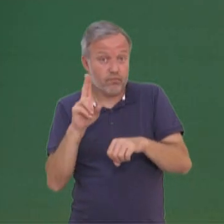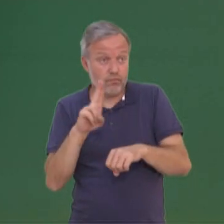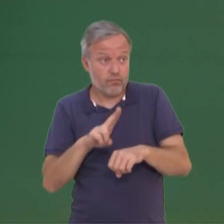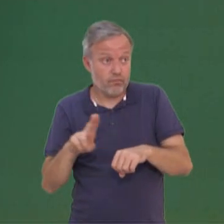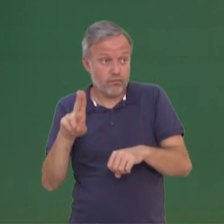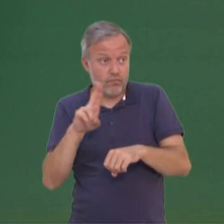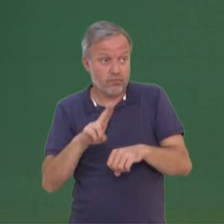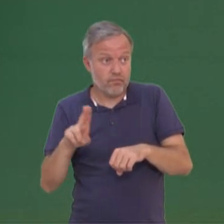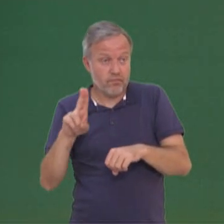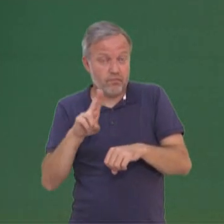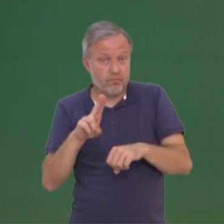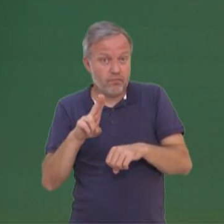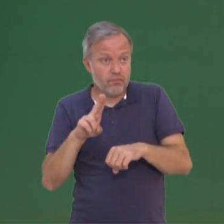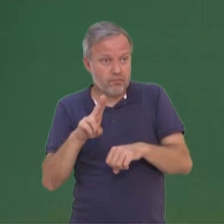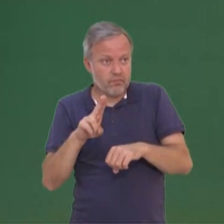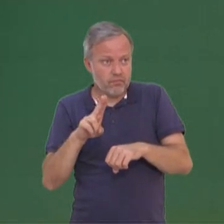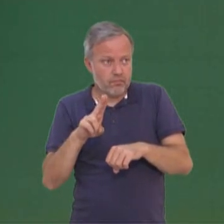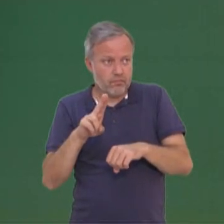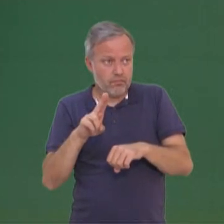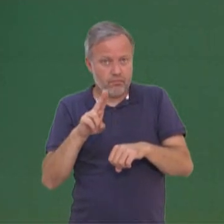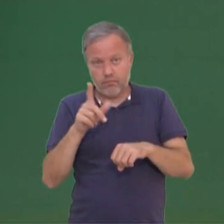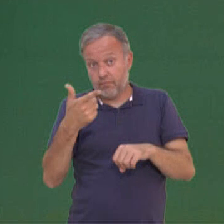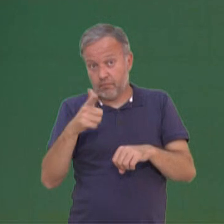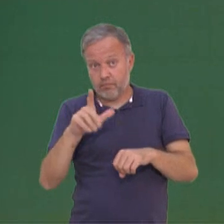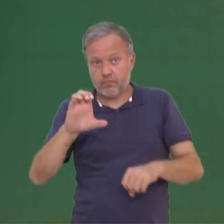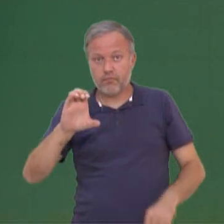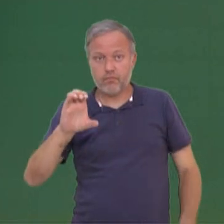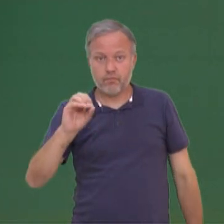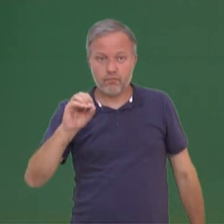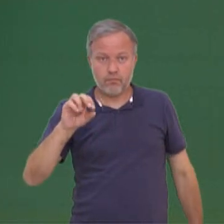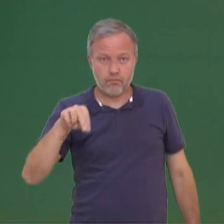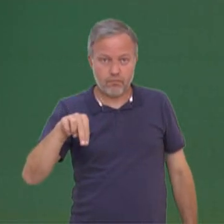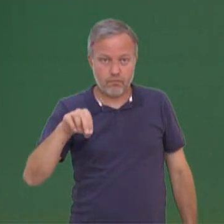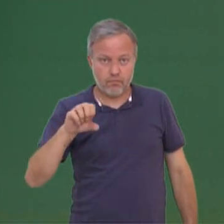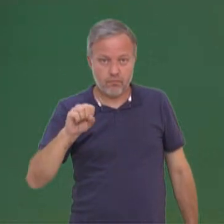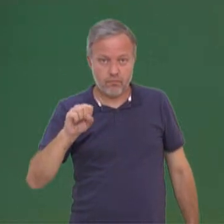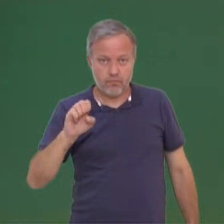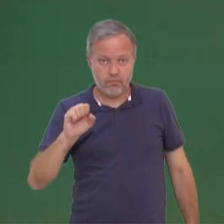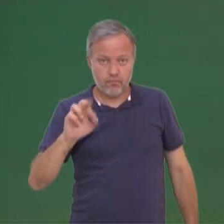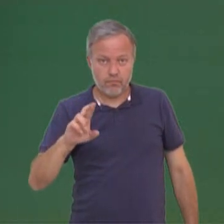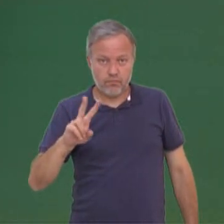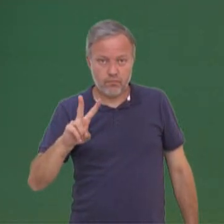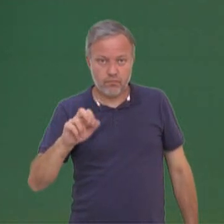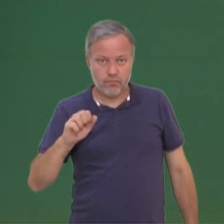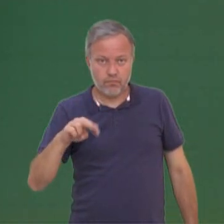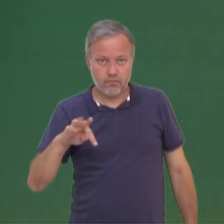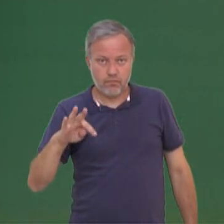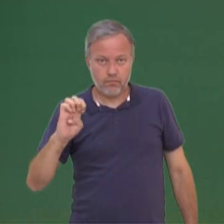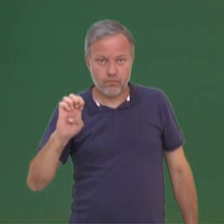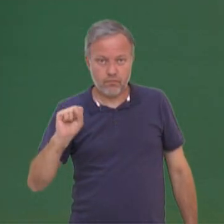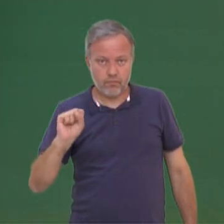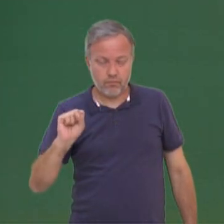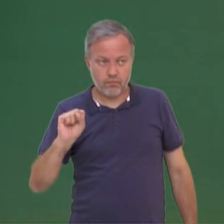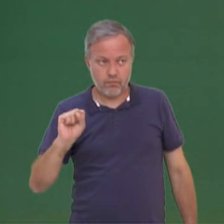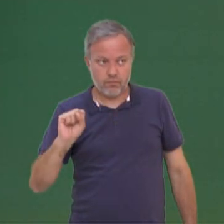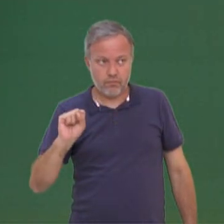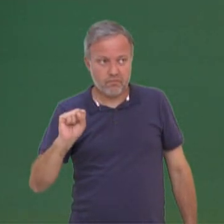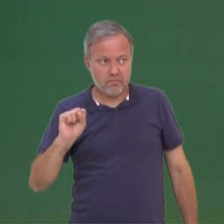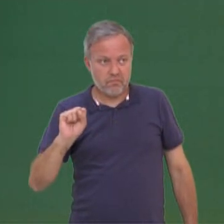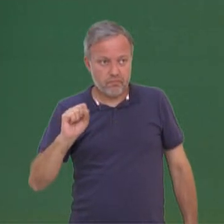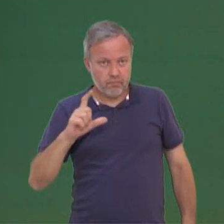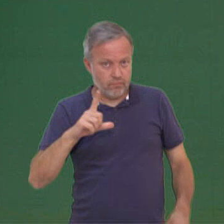Principalmente alimentos que não envolvem conservantes. São muito saborosos, mas precisam desse cuidado, porque tem